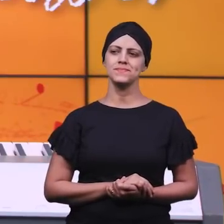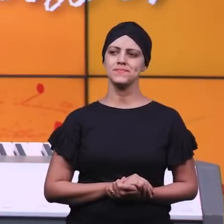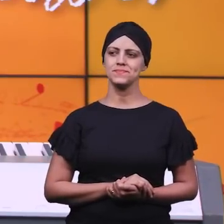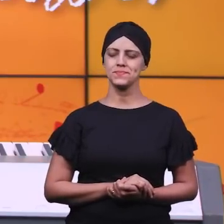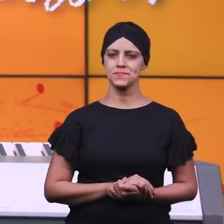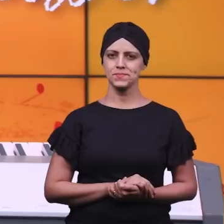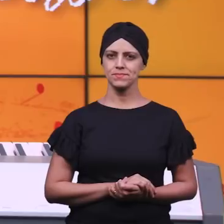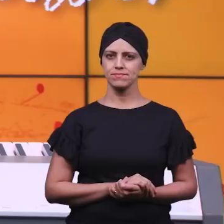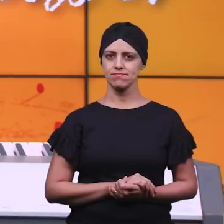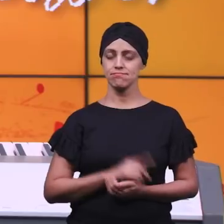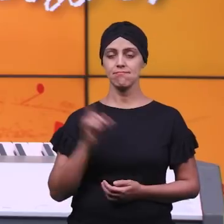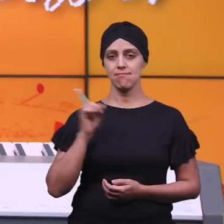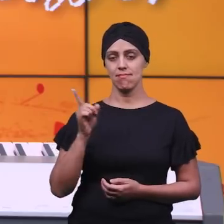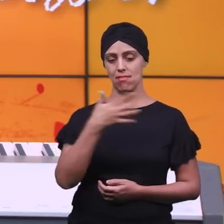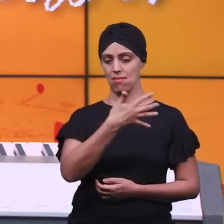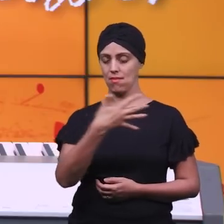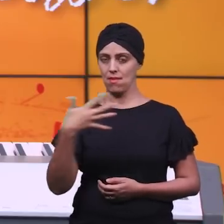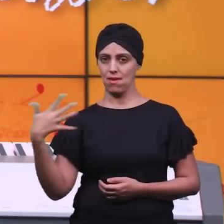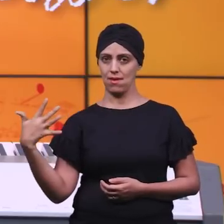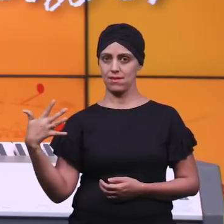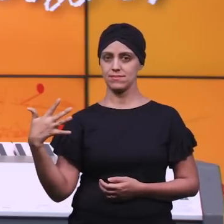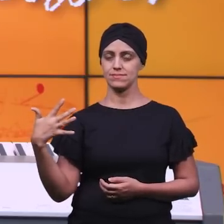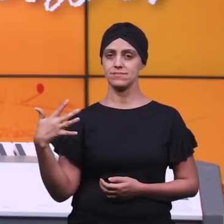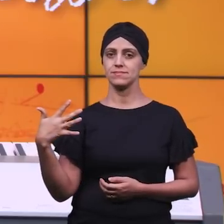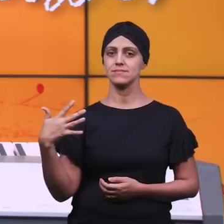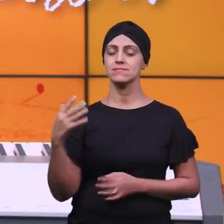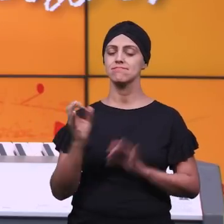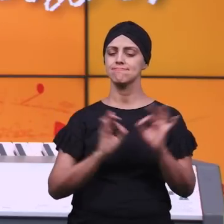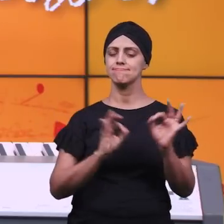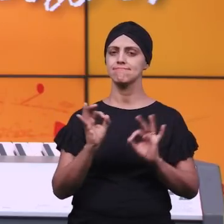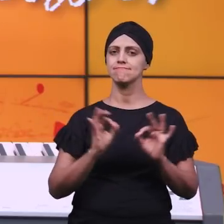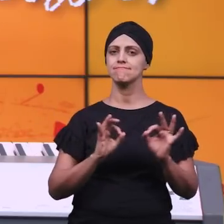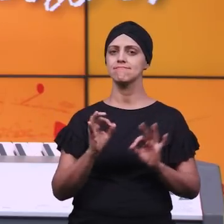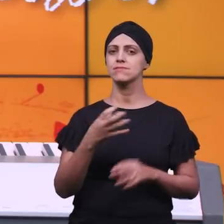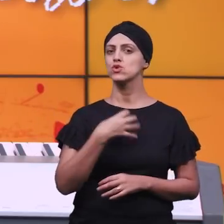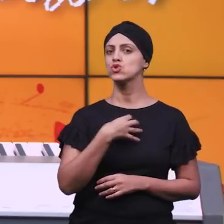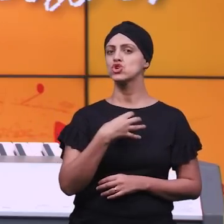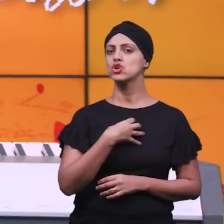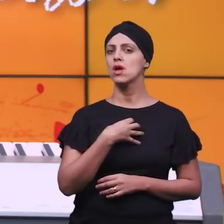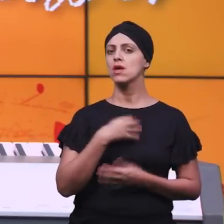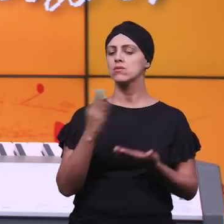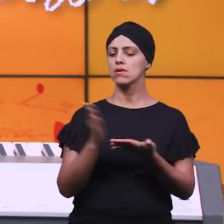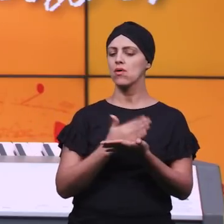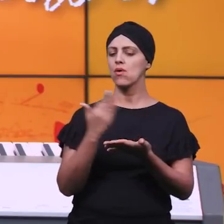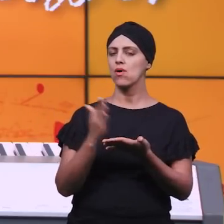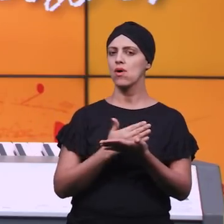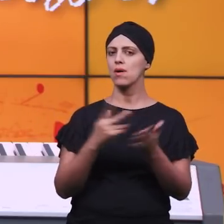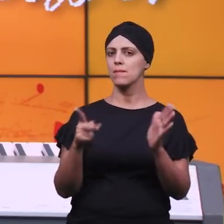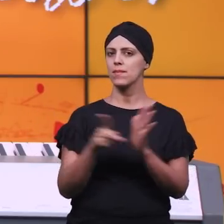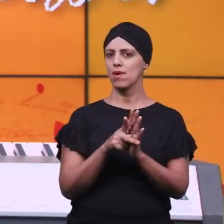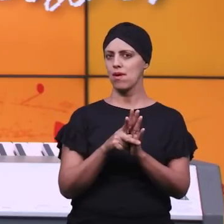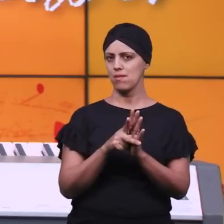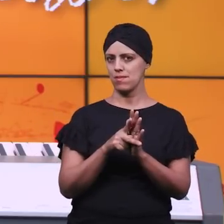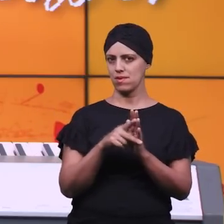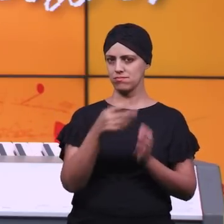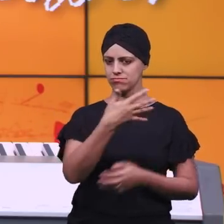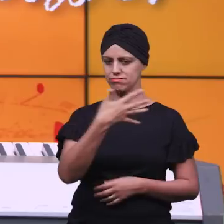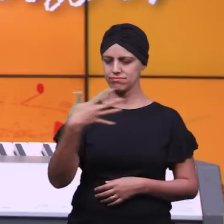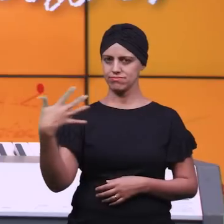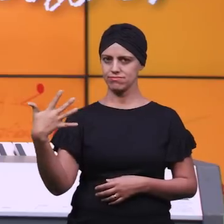Bom, esta partitura aqui está da forma da nossa coletânea de